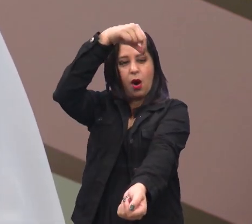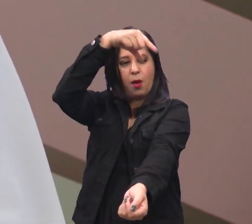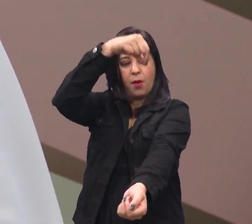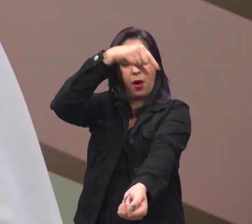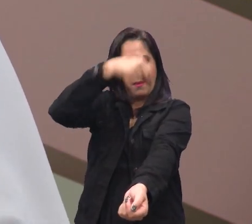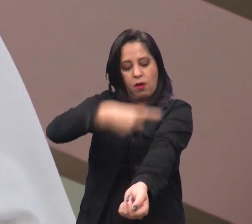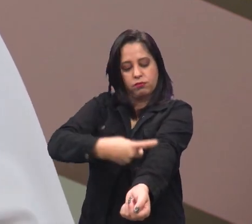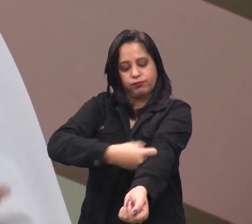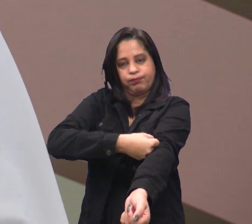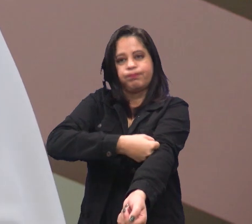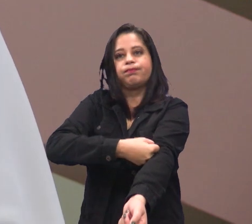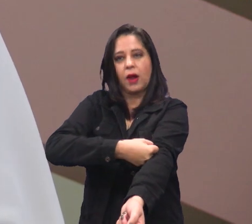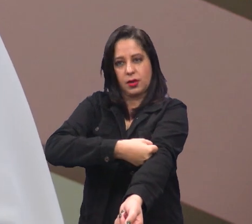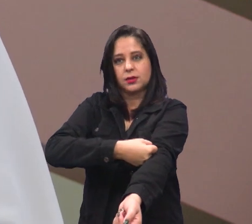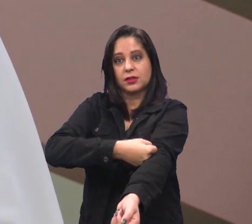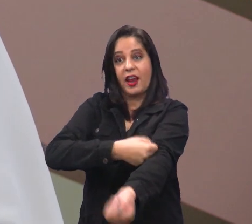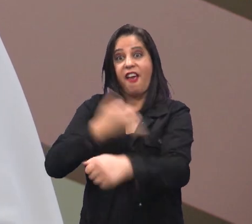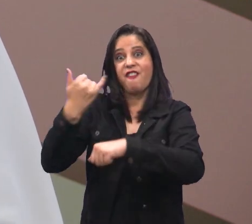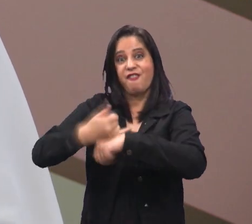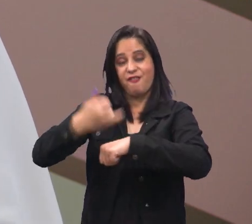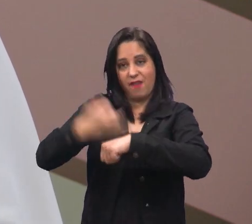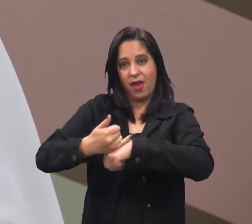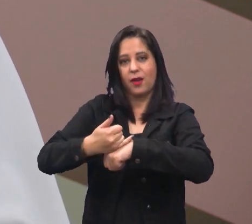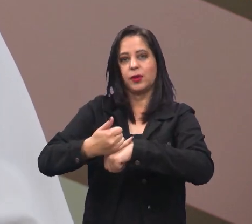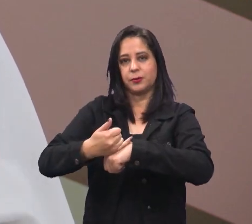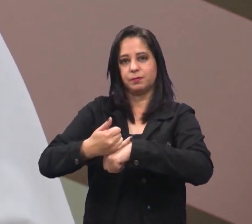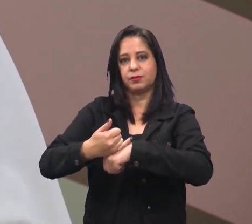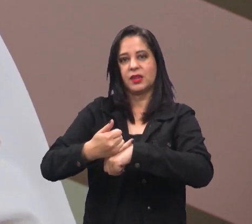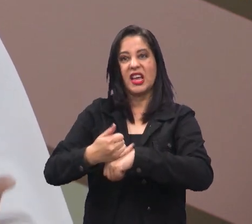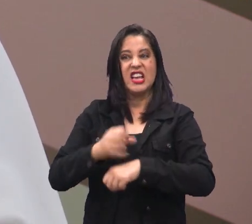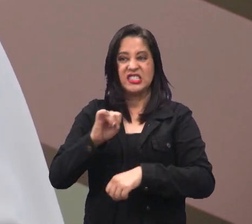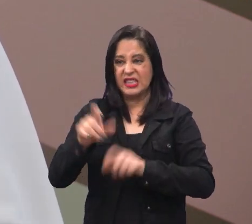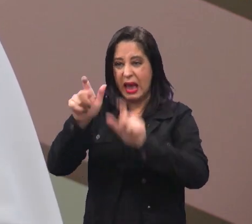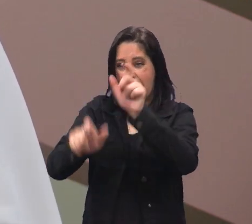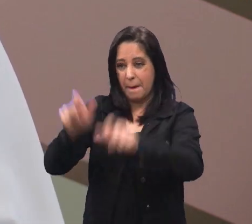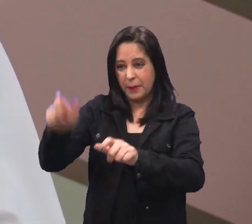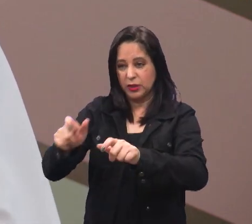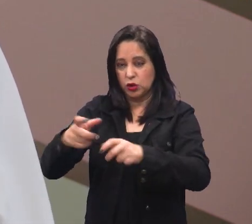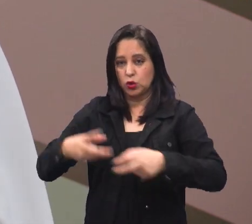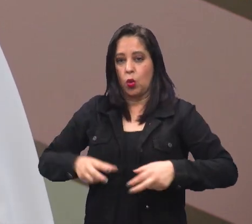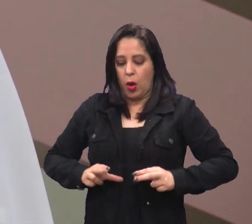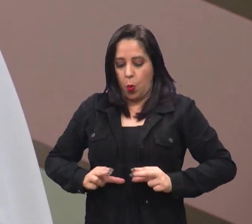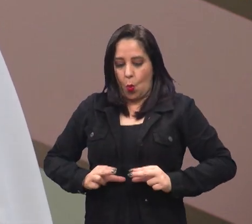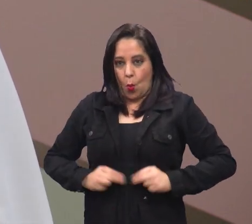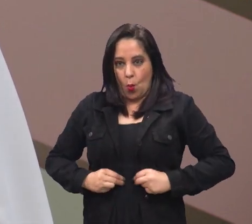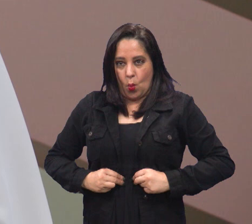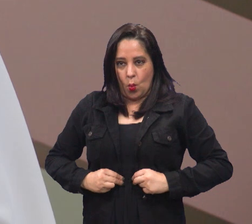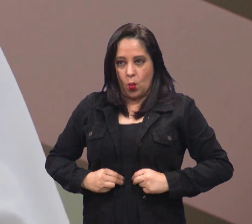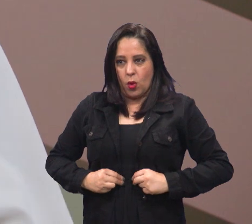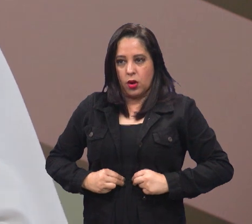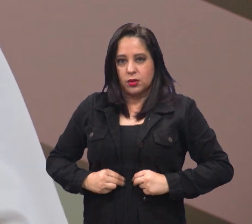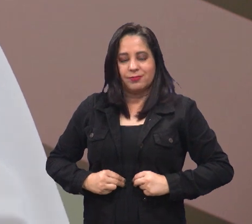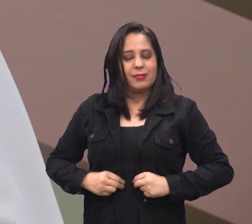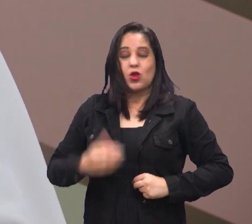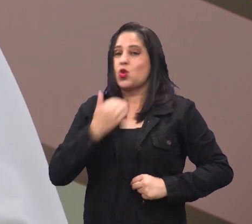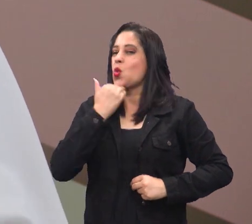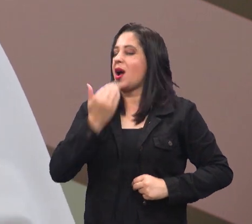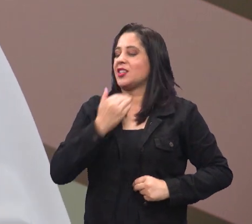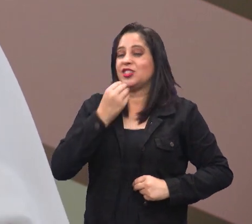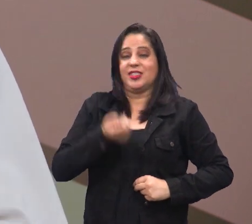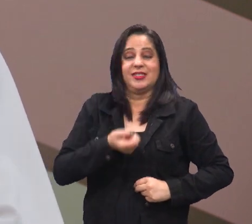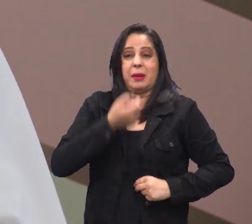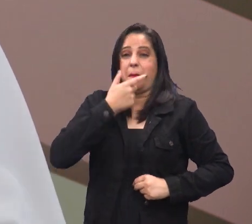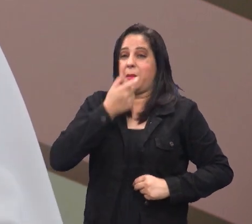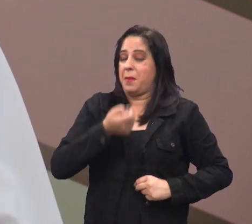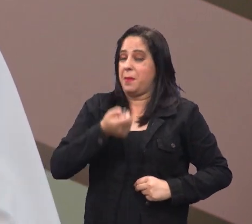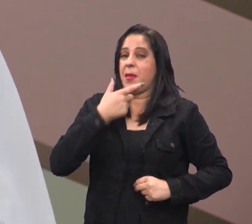uma transfusão. Nos pacientes com cirurgia bariátrica, não adianta muito repor ferro oral, a gente tem que repor ferro venoso. Então, existem alguns casos